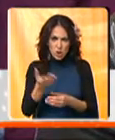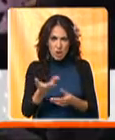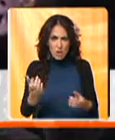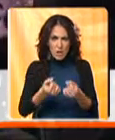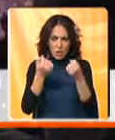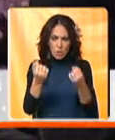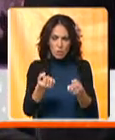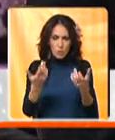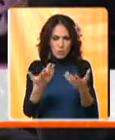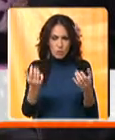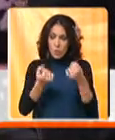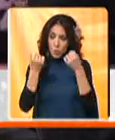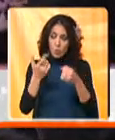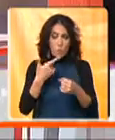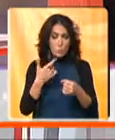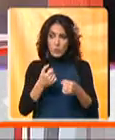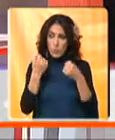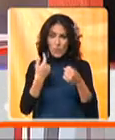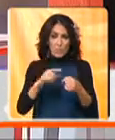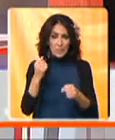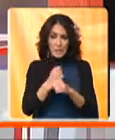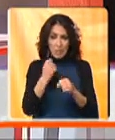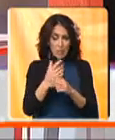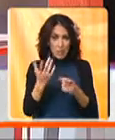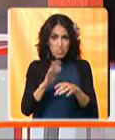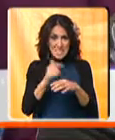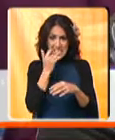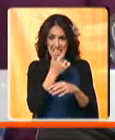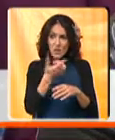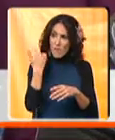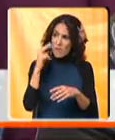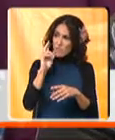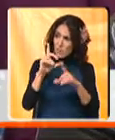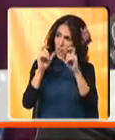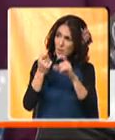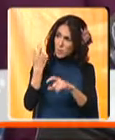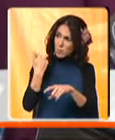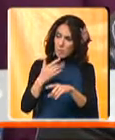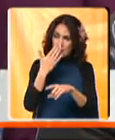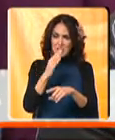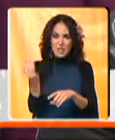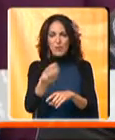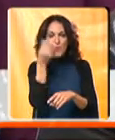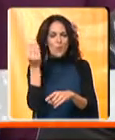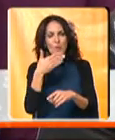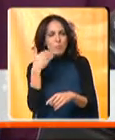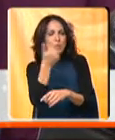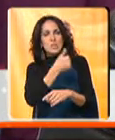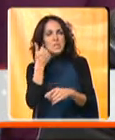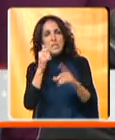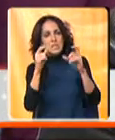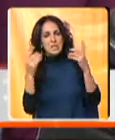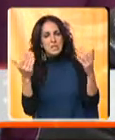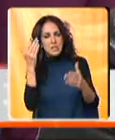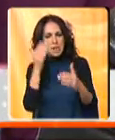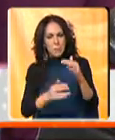de trabalhar isso por causa... Isso é que faz muita confusão, sabe? Porque eu vendo uma fotografia dele há pouco tempo... em que parecia um rapaz novo, bonito, não é?